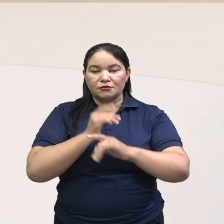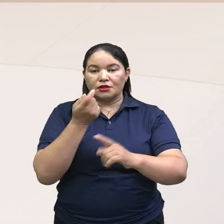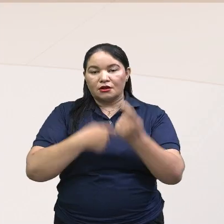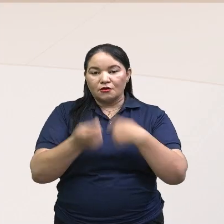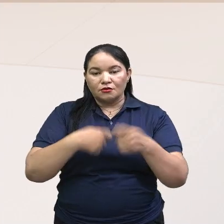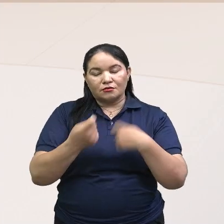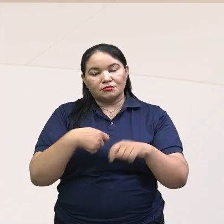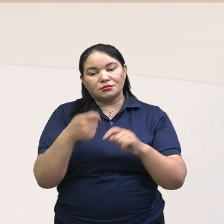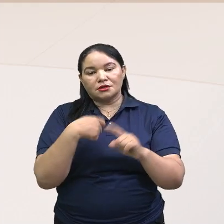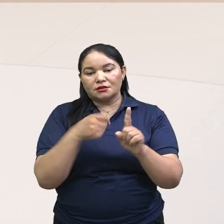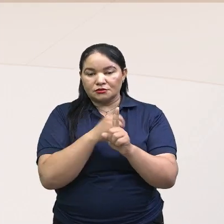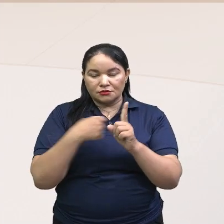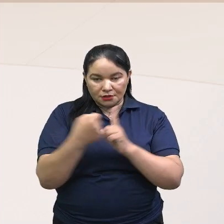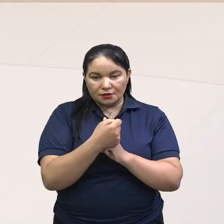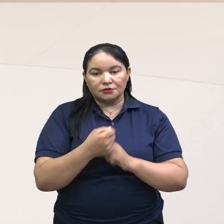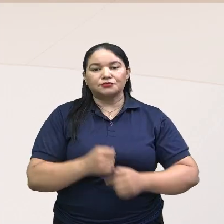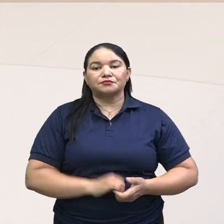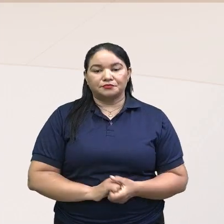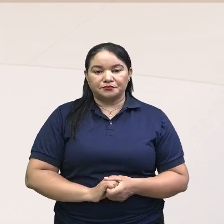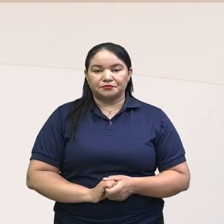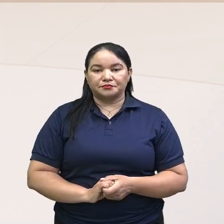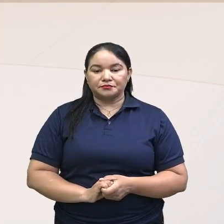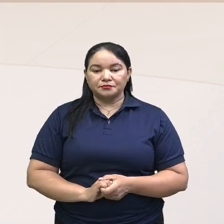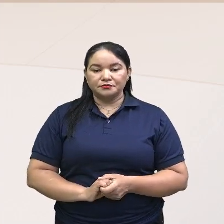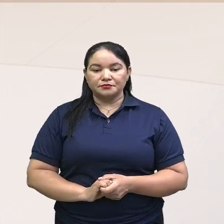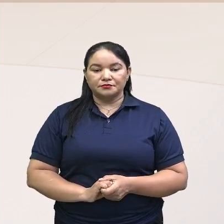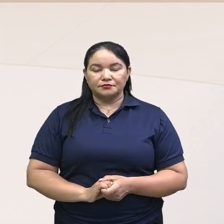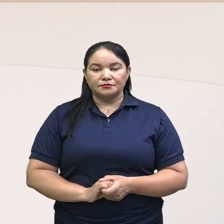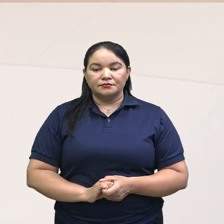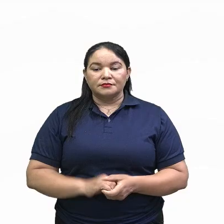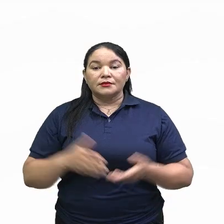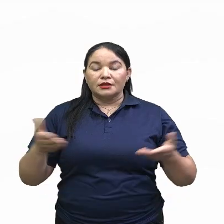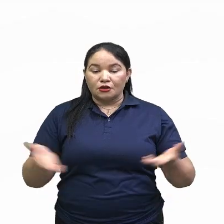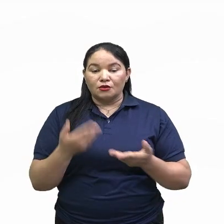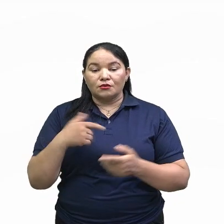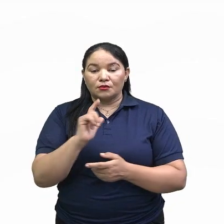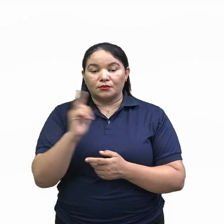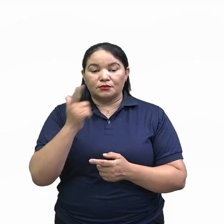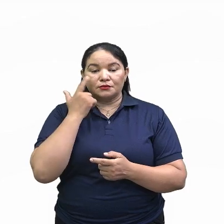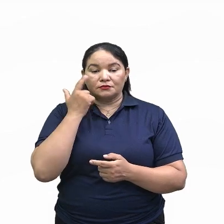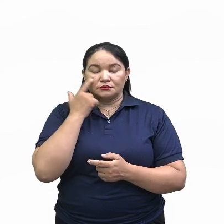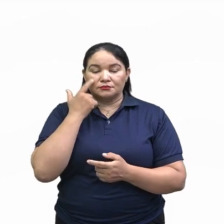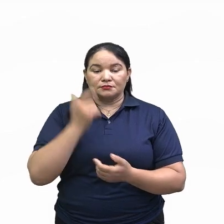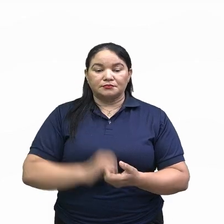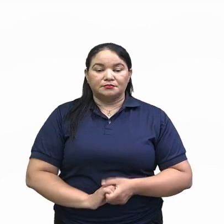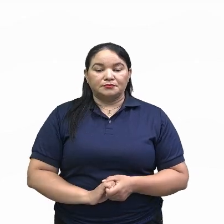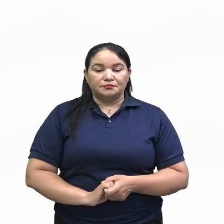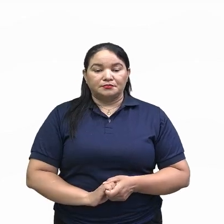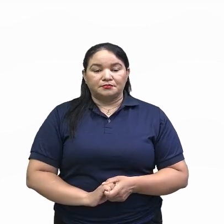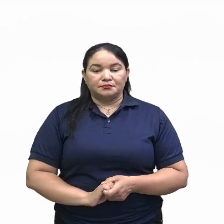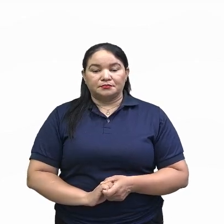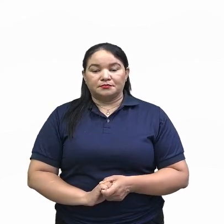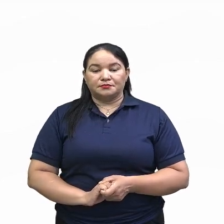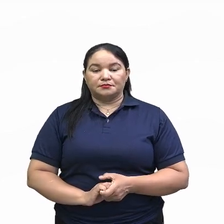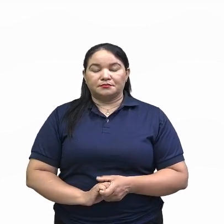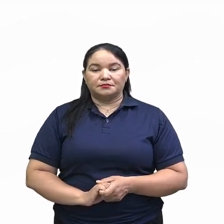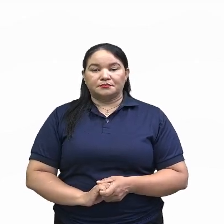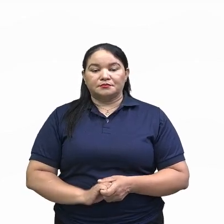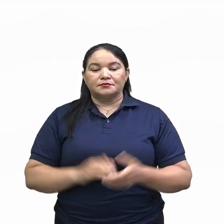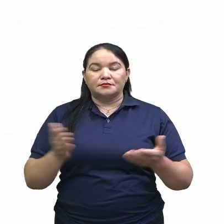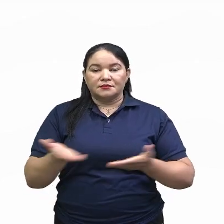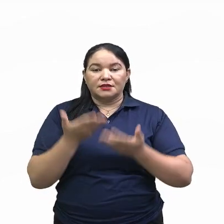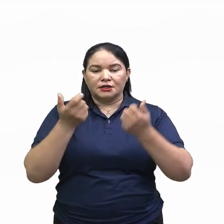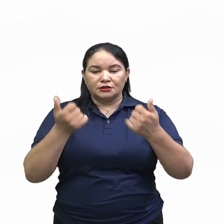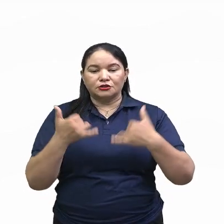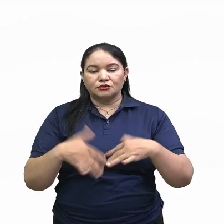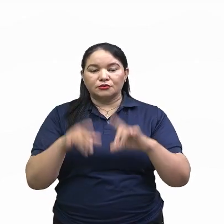na sociedade, né? Muito bem. E aí nós vamos ver mais um, que vamos ver agora a questão